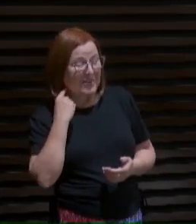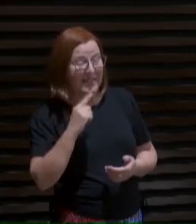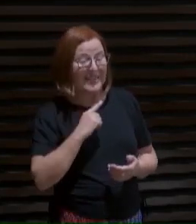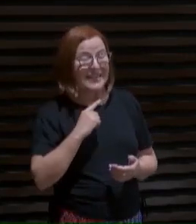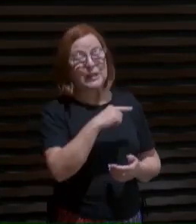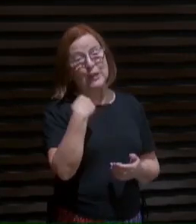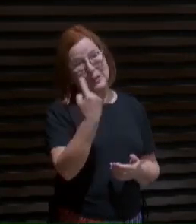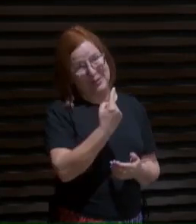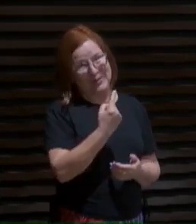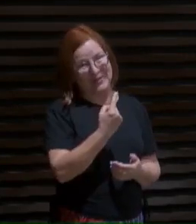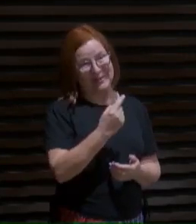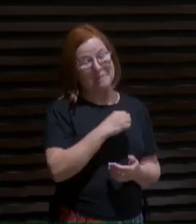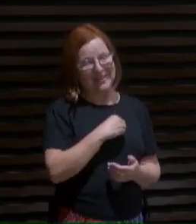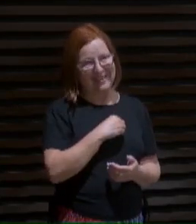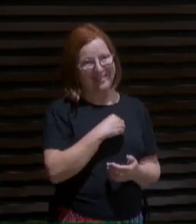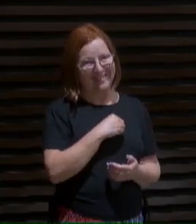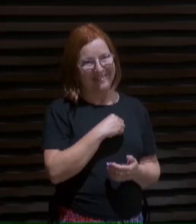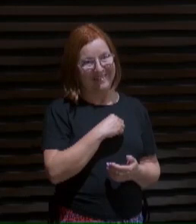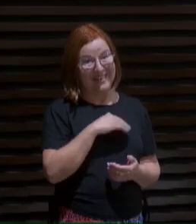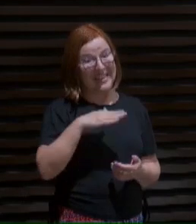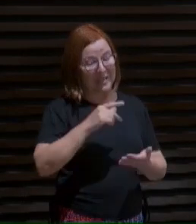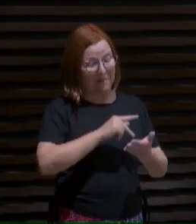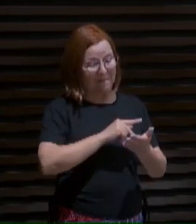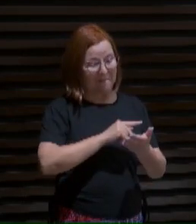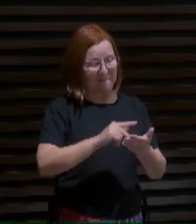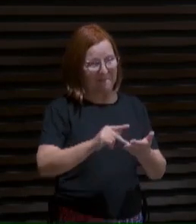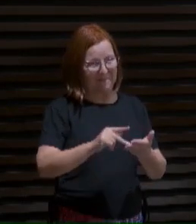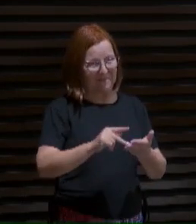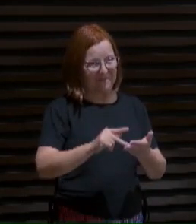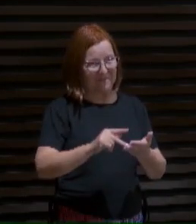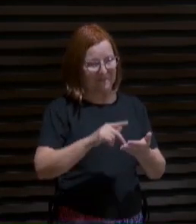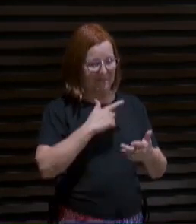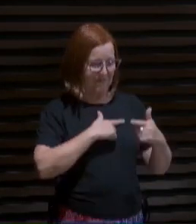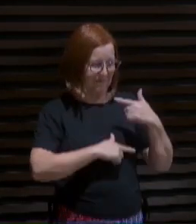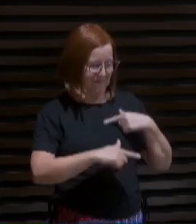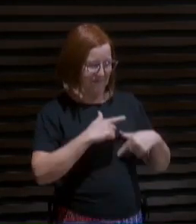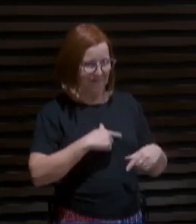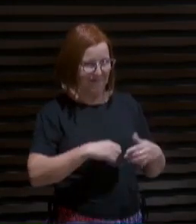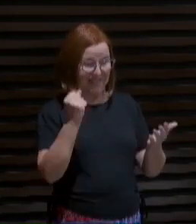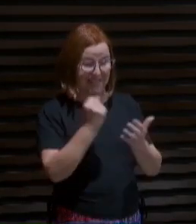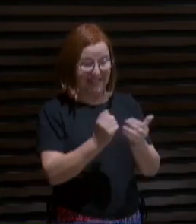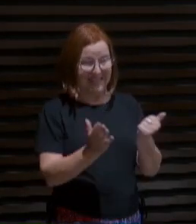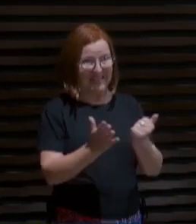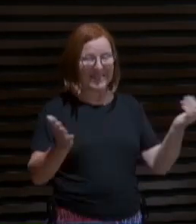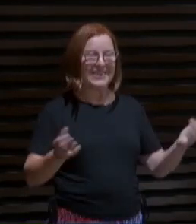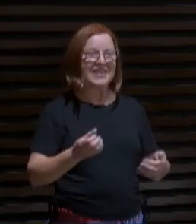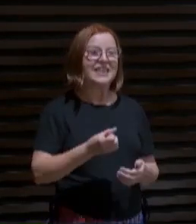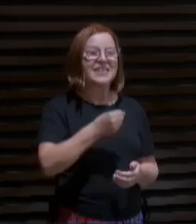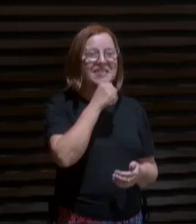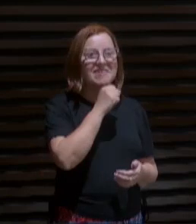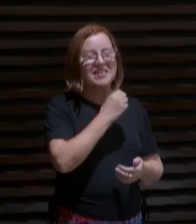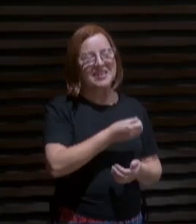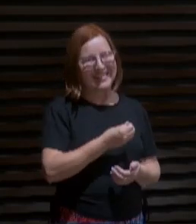e purifica, e limpa, e crucifica o velho homem, e nos